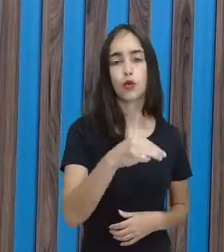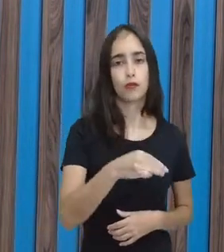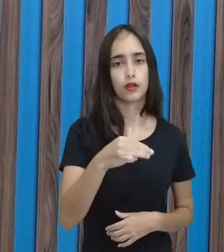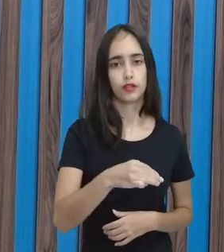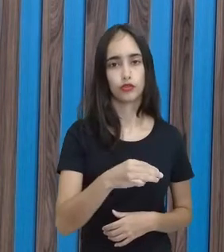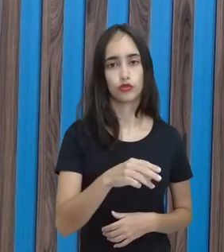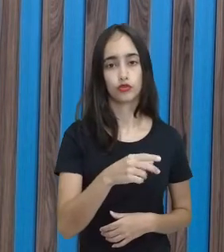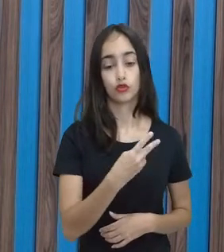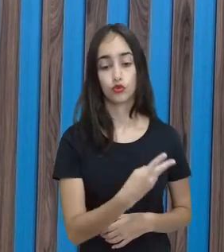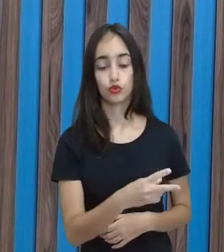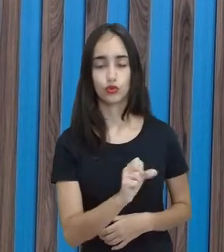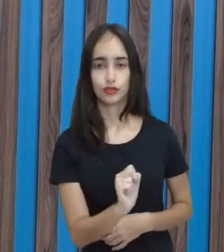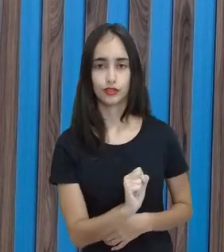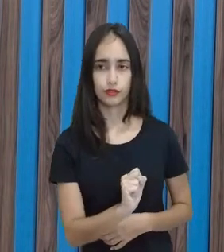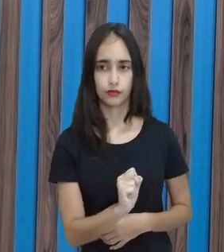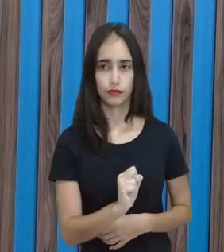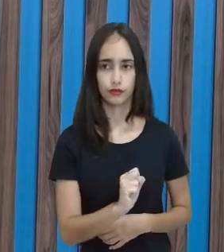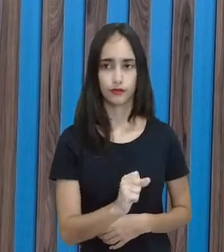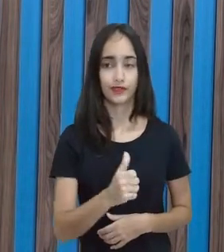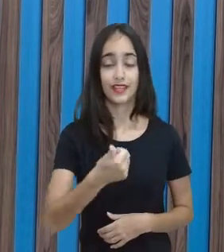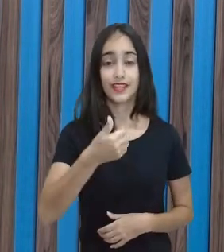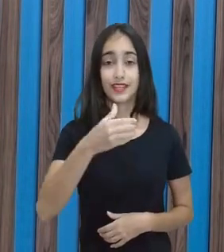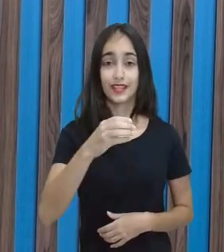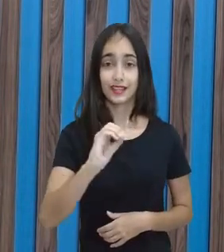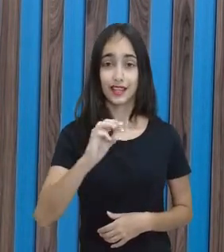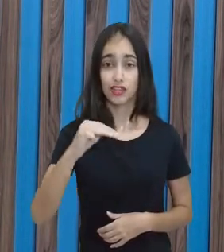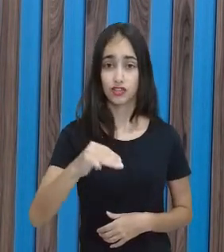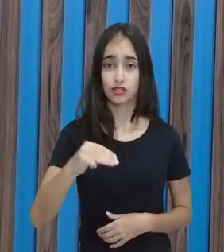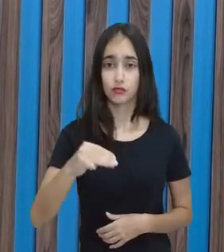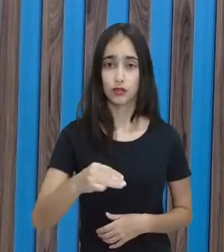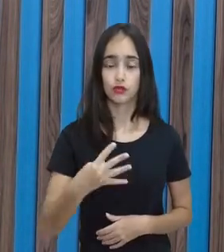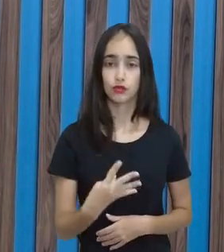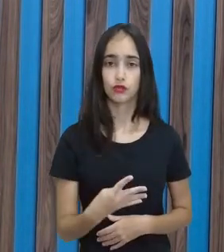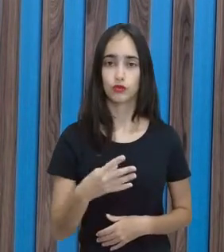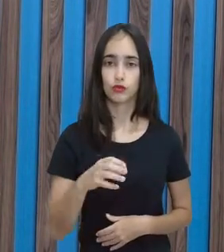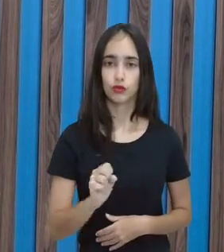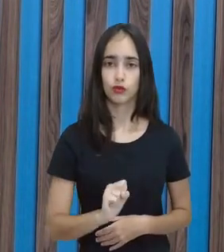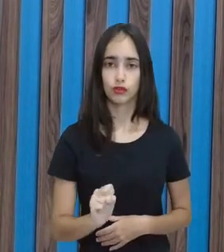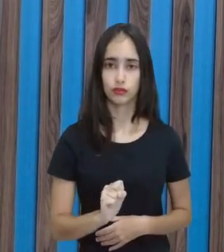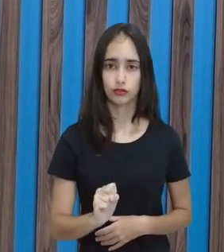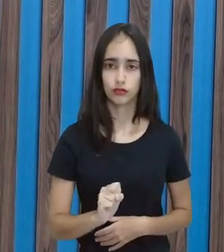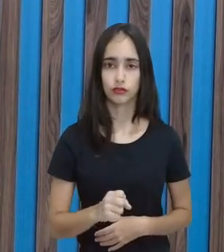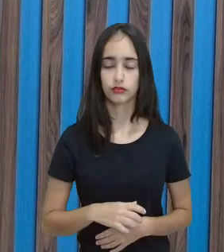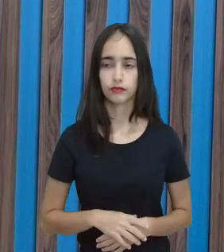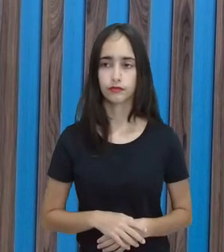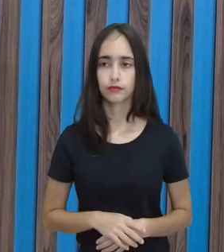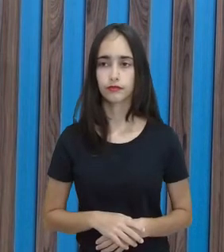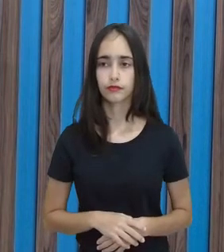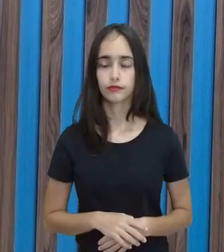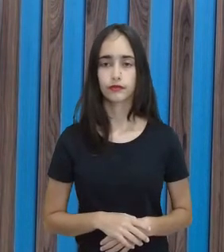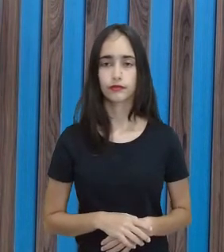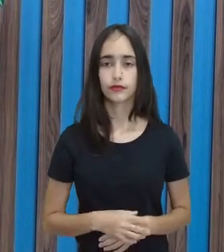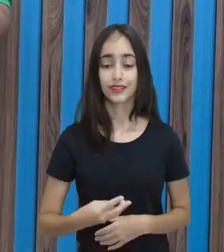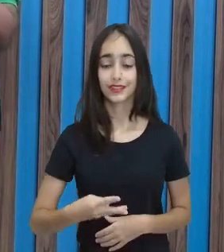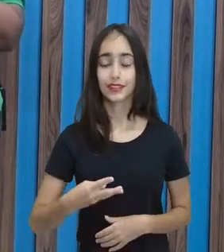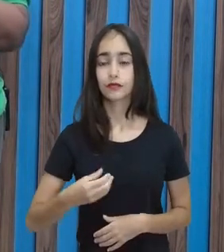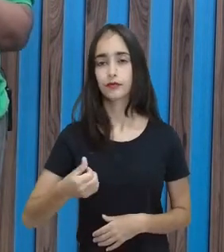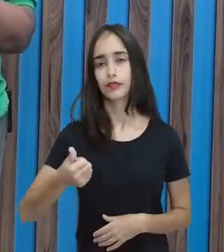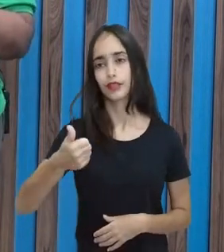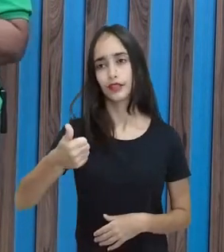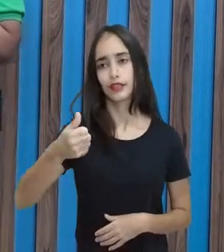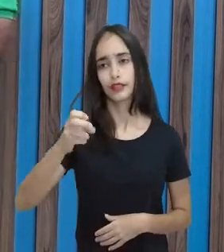2 segundos. O segundo deslocamento, 10 metros, 4 segundos. O